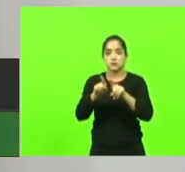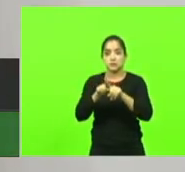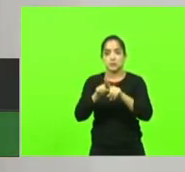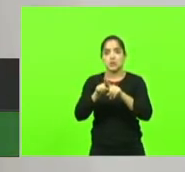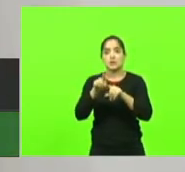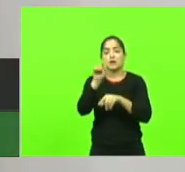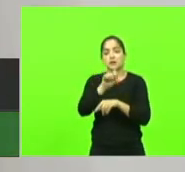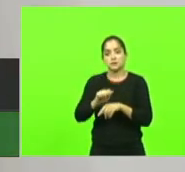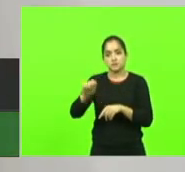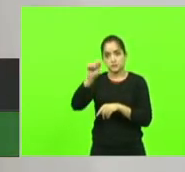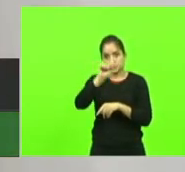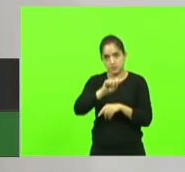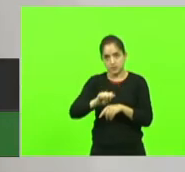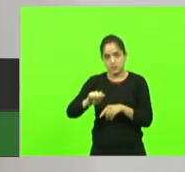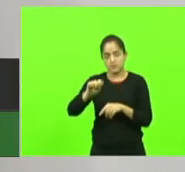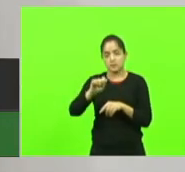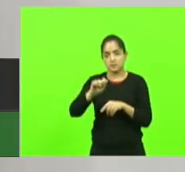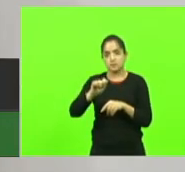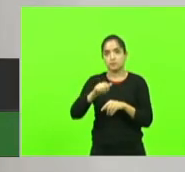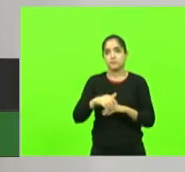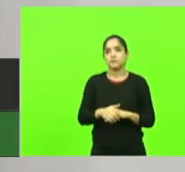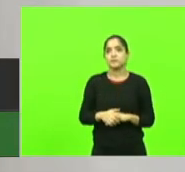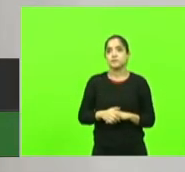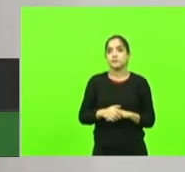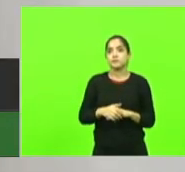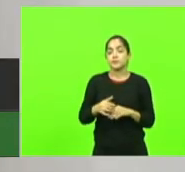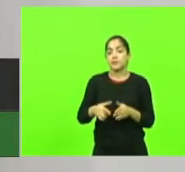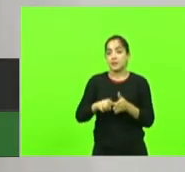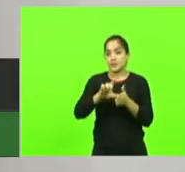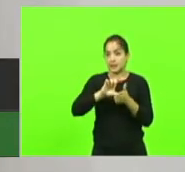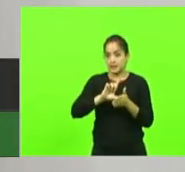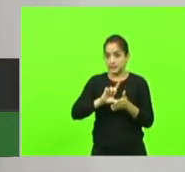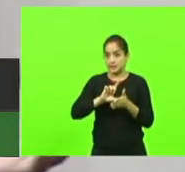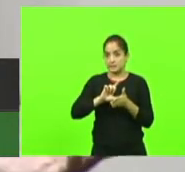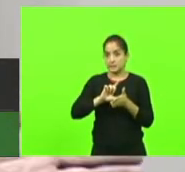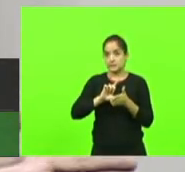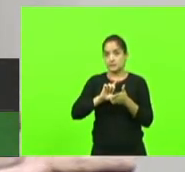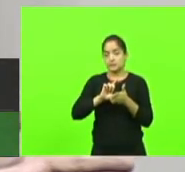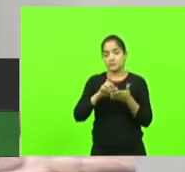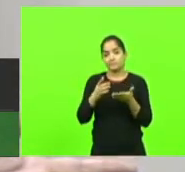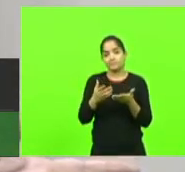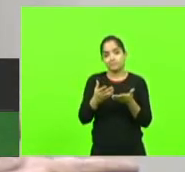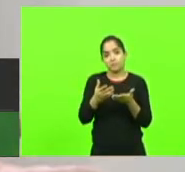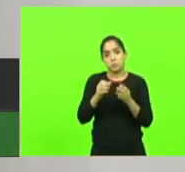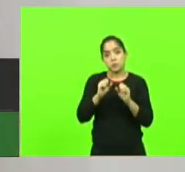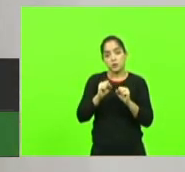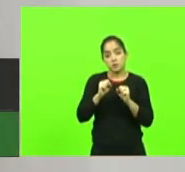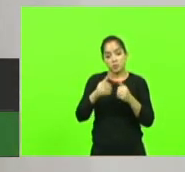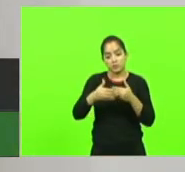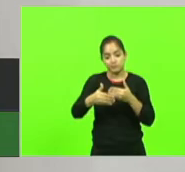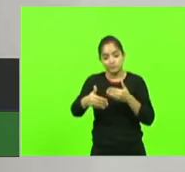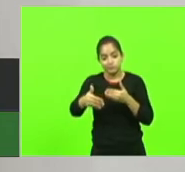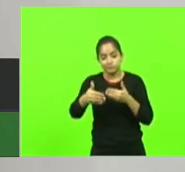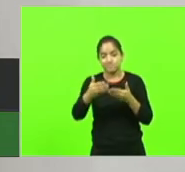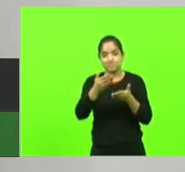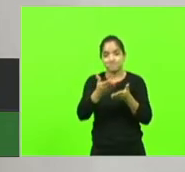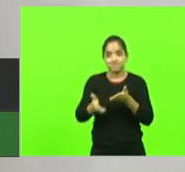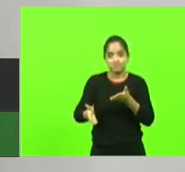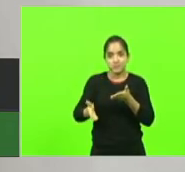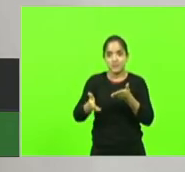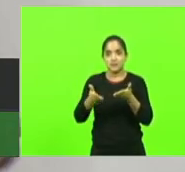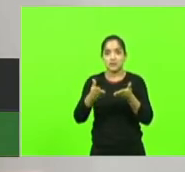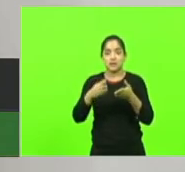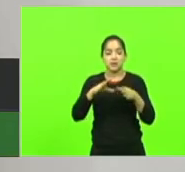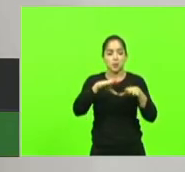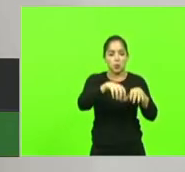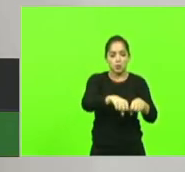associação comunitária do bairro. Antes que o prédio se perca todo, antes que o prédio seja